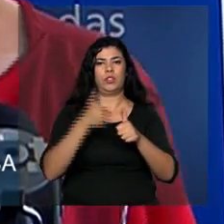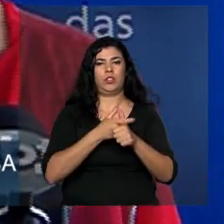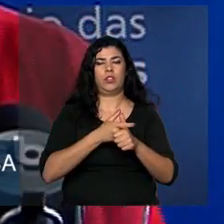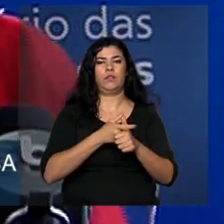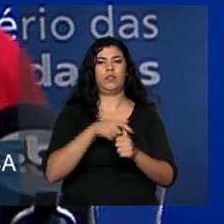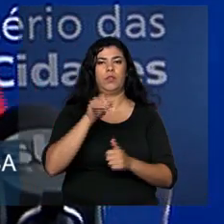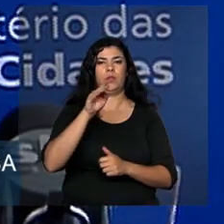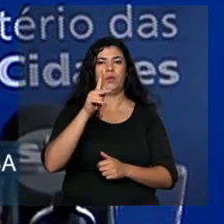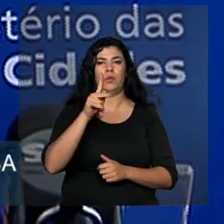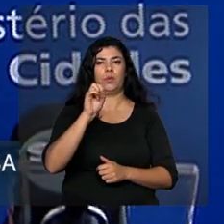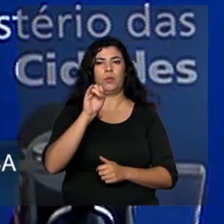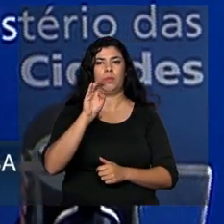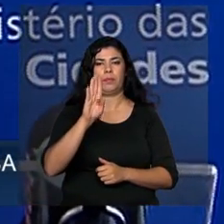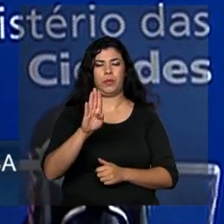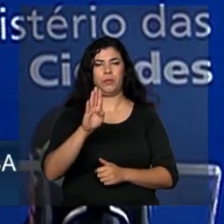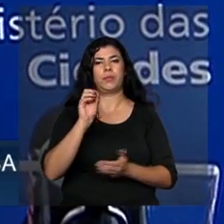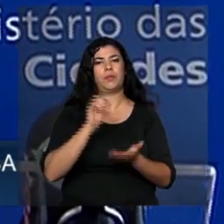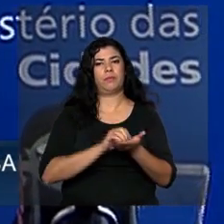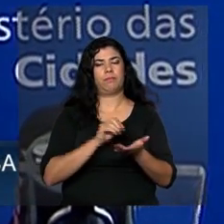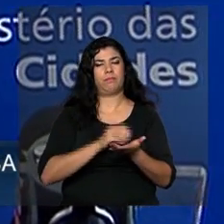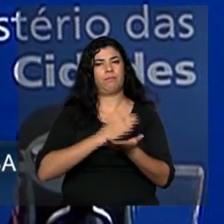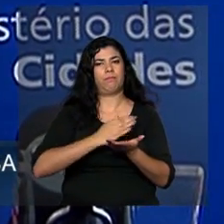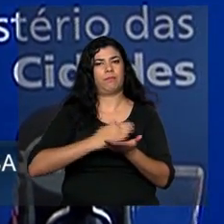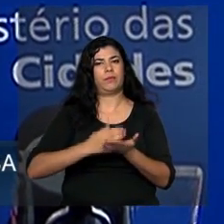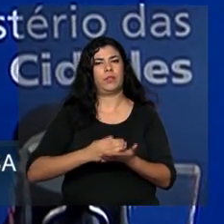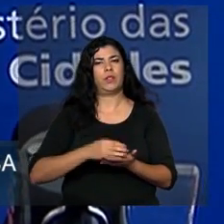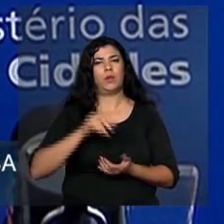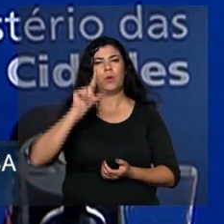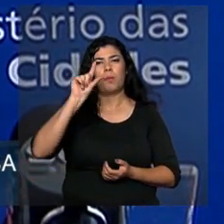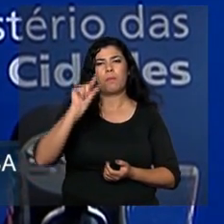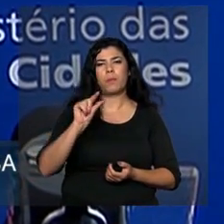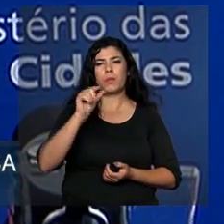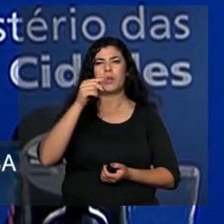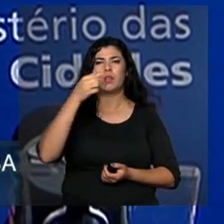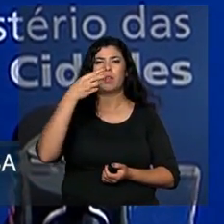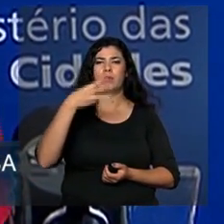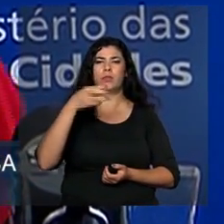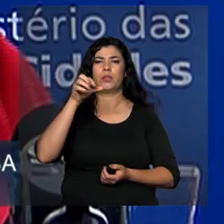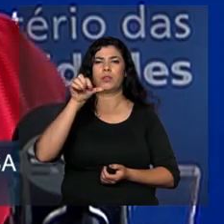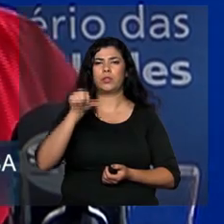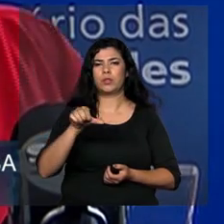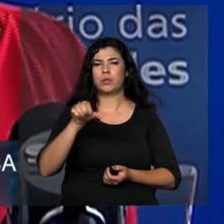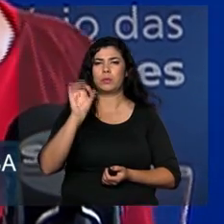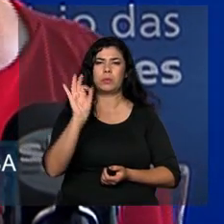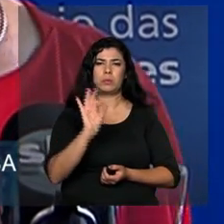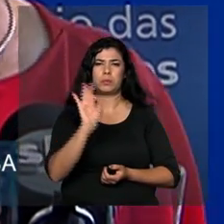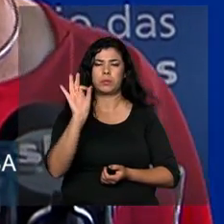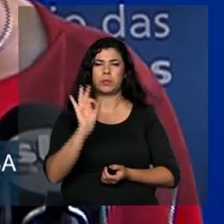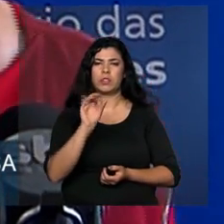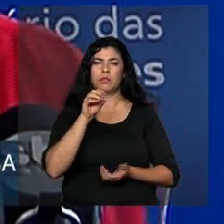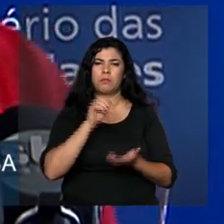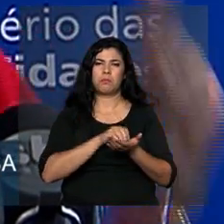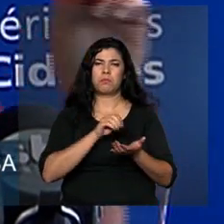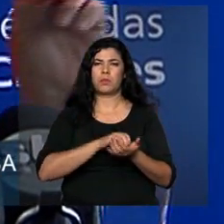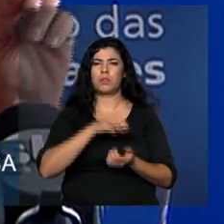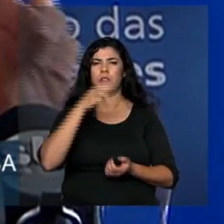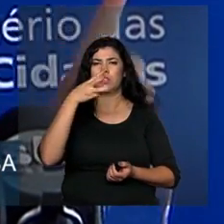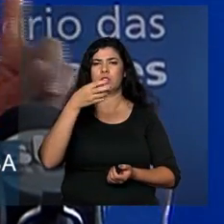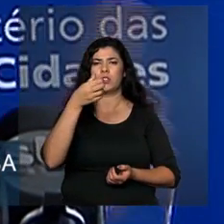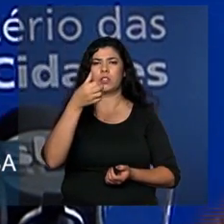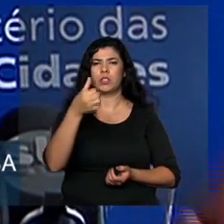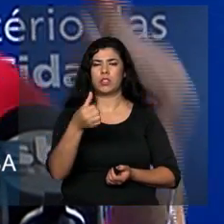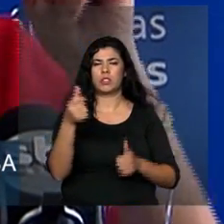PIB e, se eu não me engano, 39 ou menos. É menos, é 36, né? Acho que é 36 da